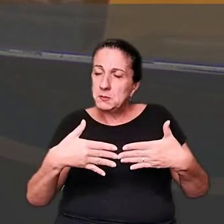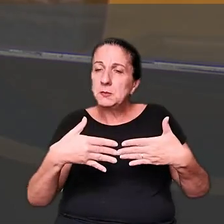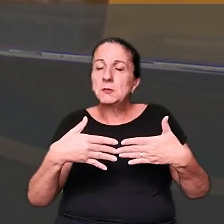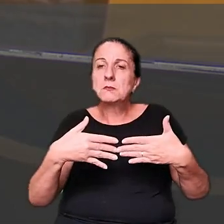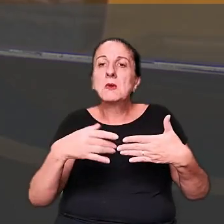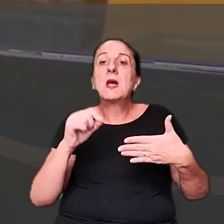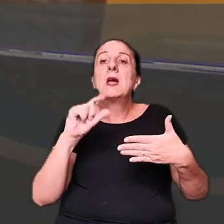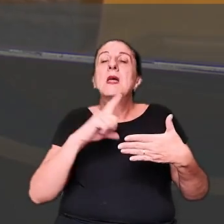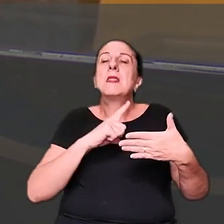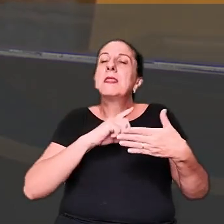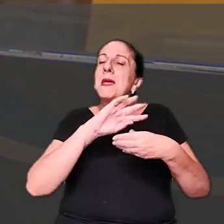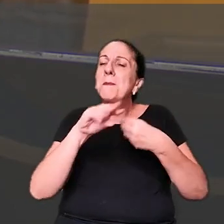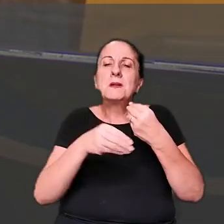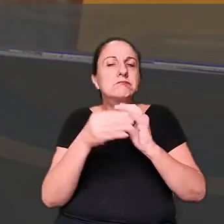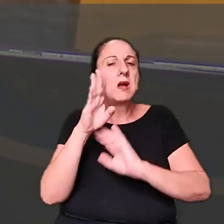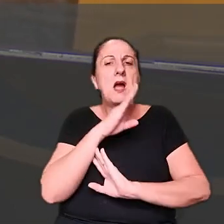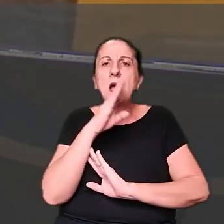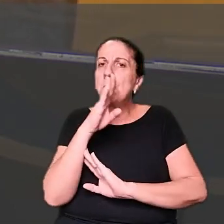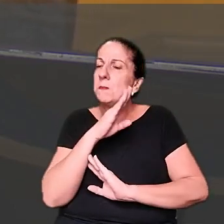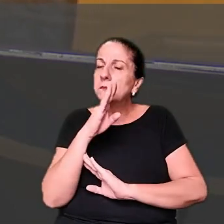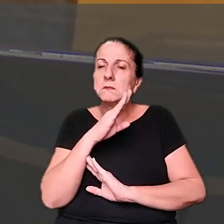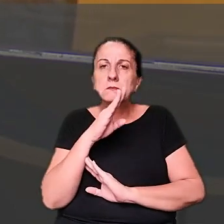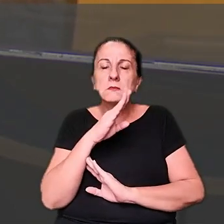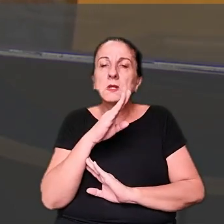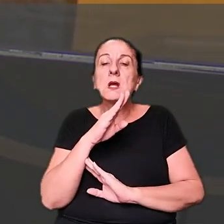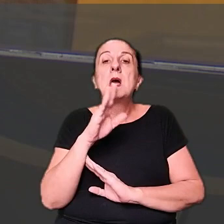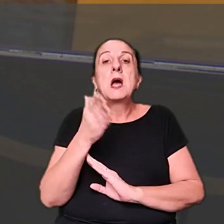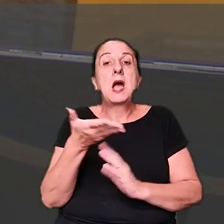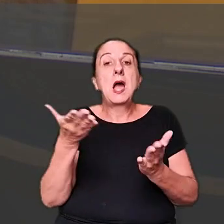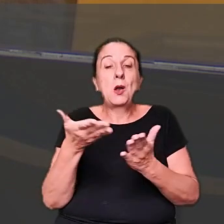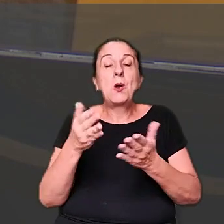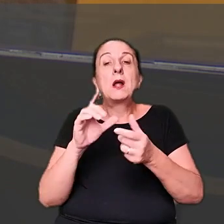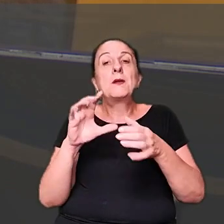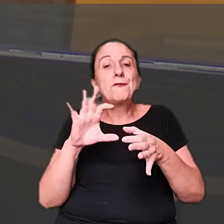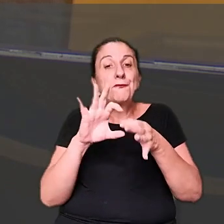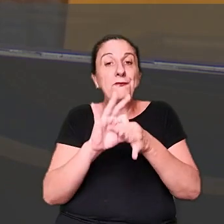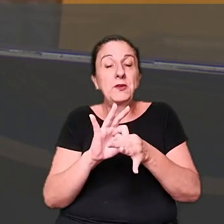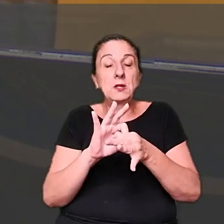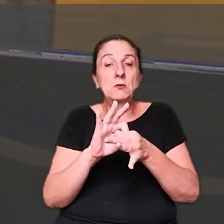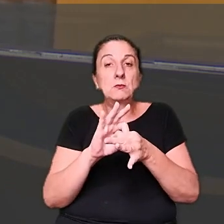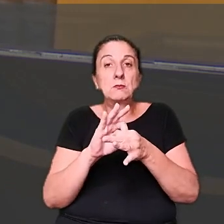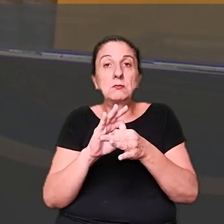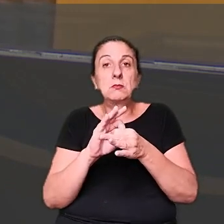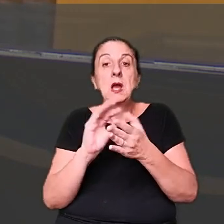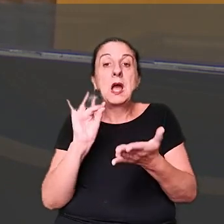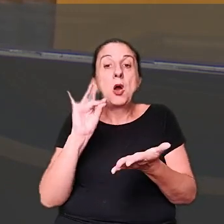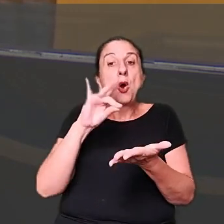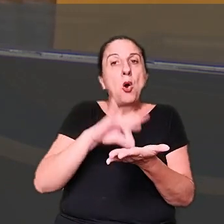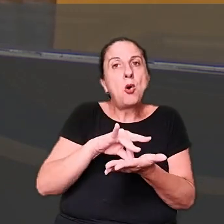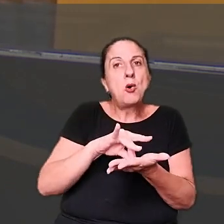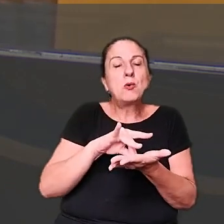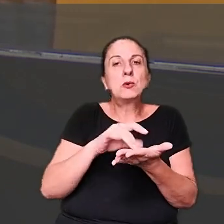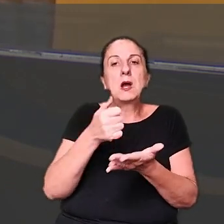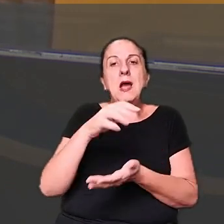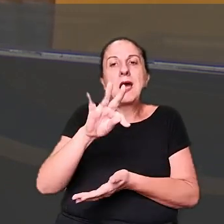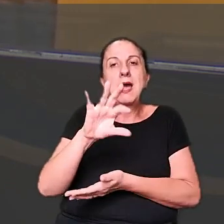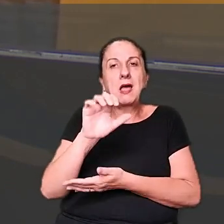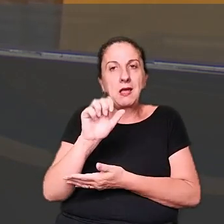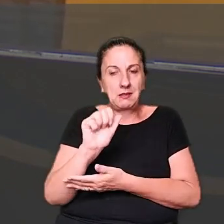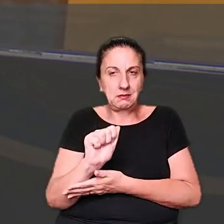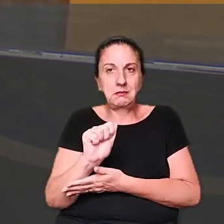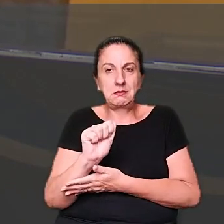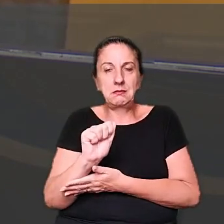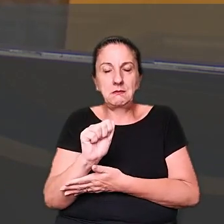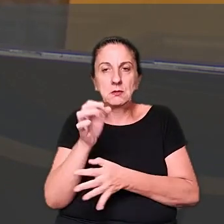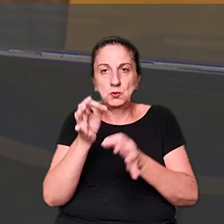da Suprema Corte tem aplicação imediata. Sendo assim, torna-se vinculativa a partir da publicação da ata de julgamento